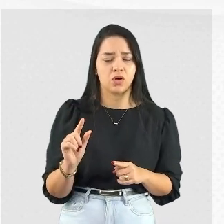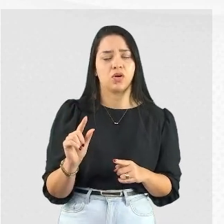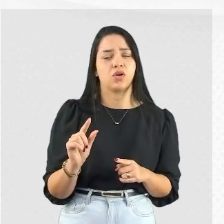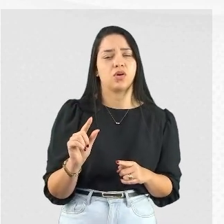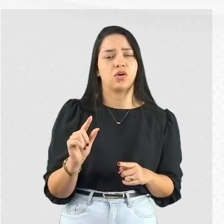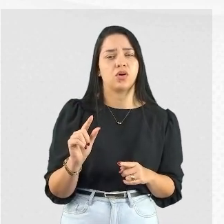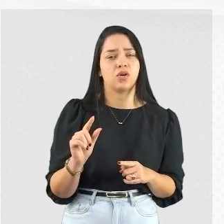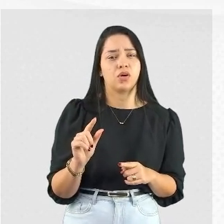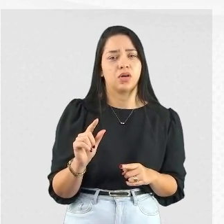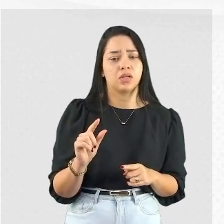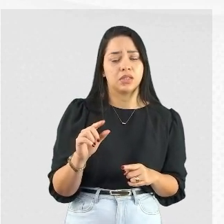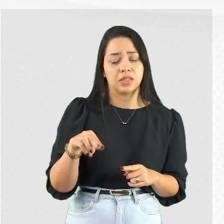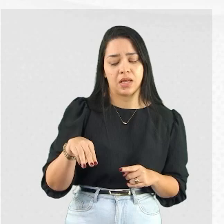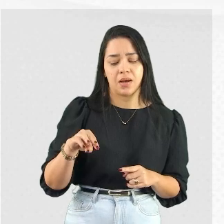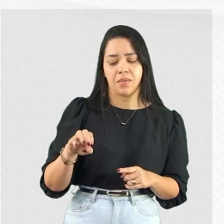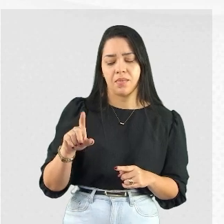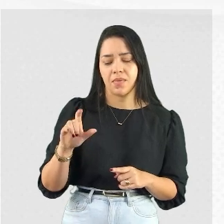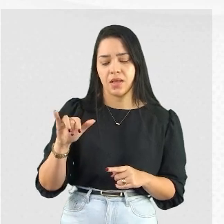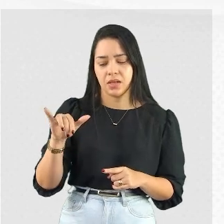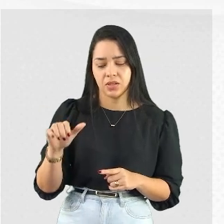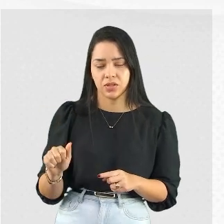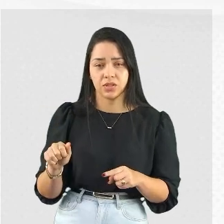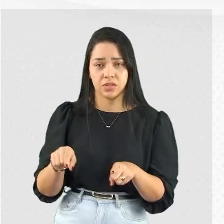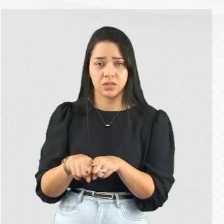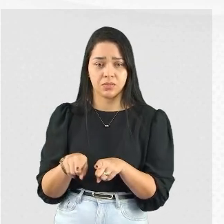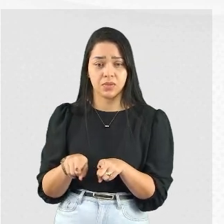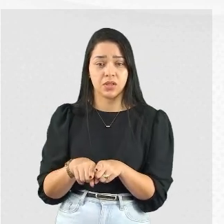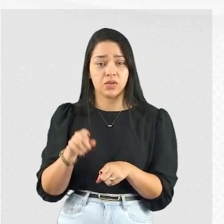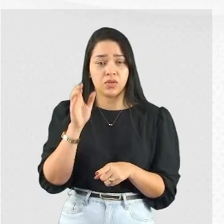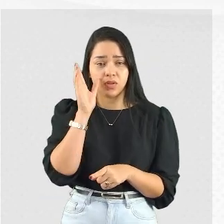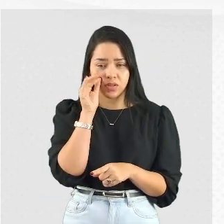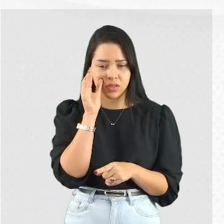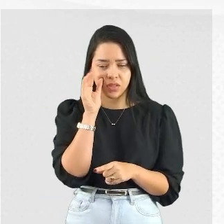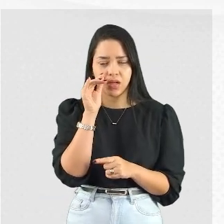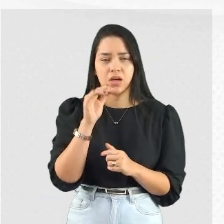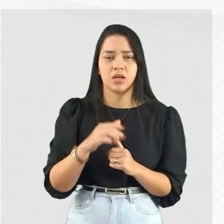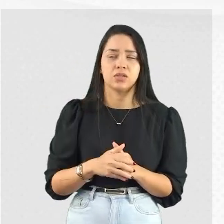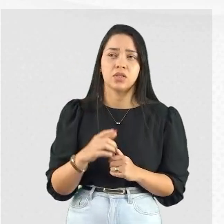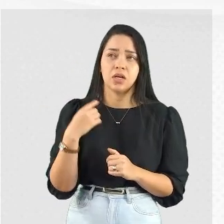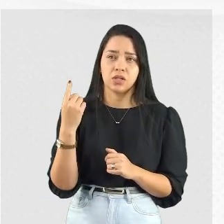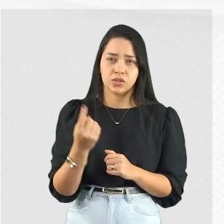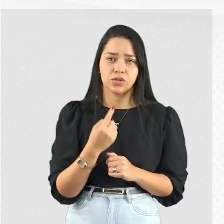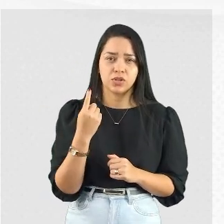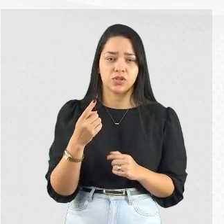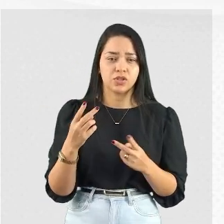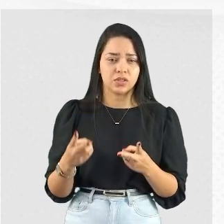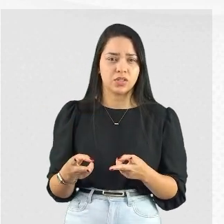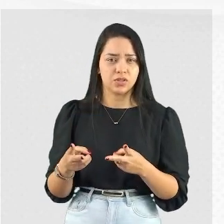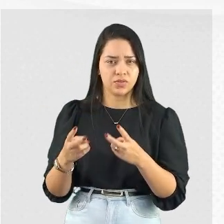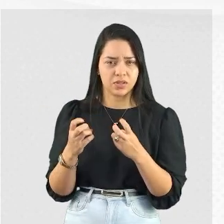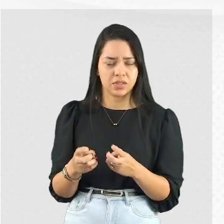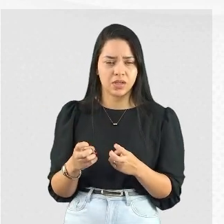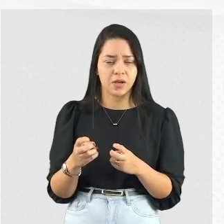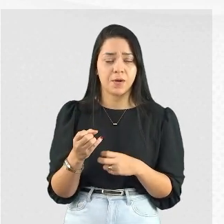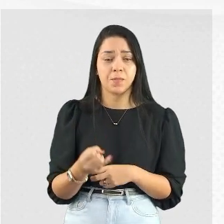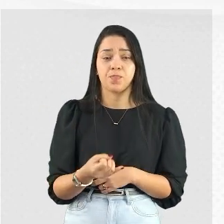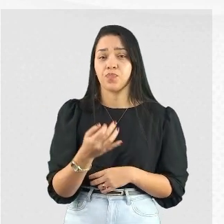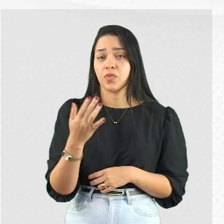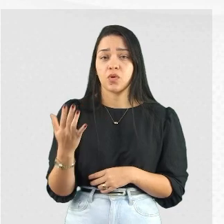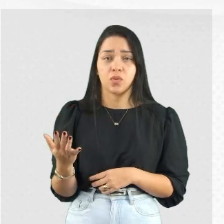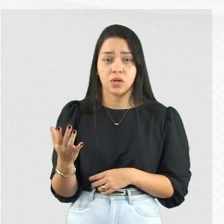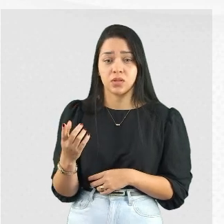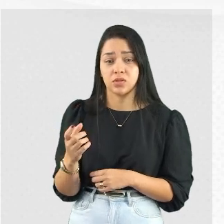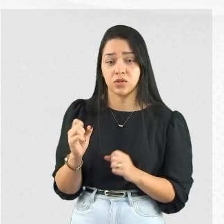atividade da melanina. E geralmente, pessoal, também a título de curiosidade, para a gente identificar quantos